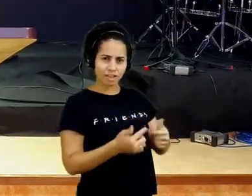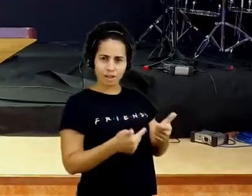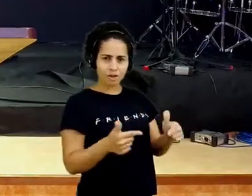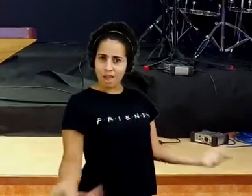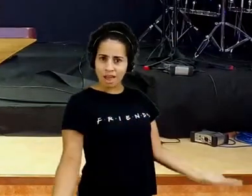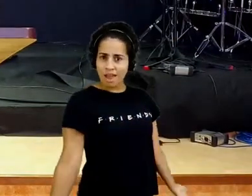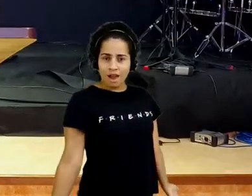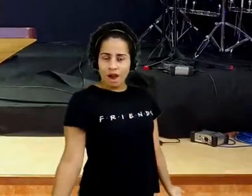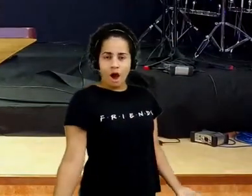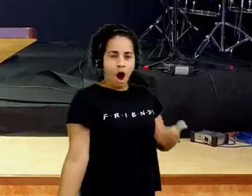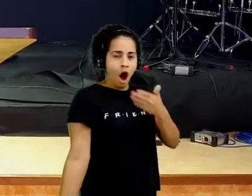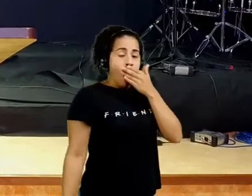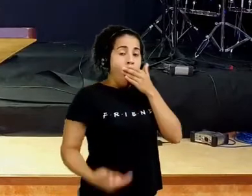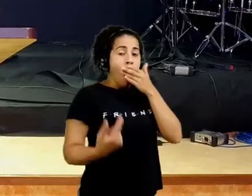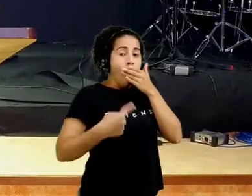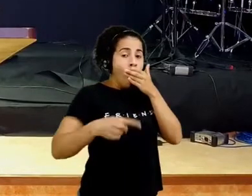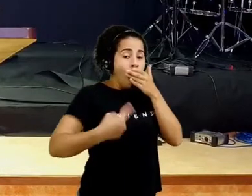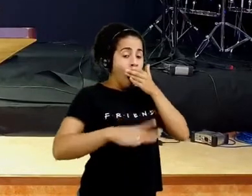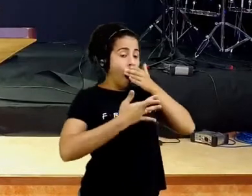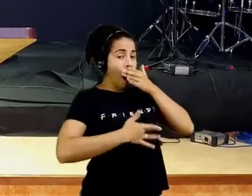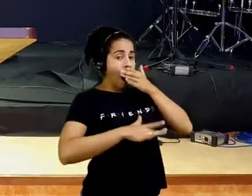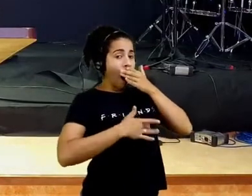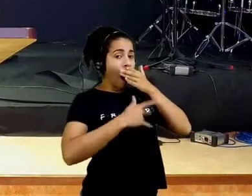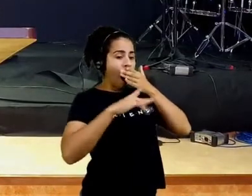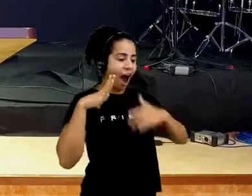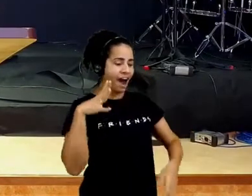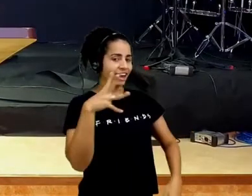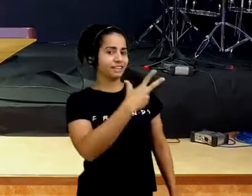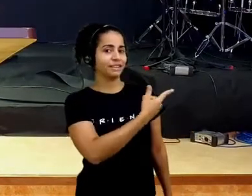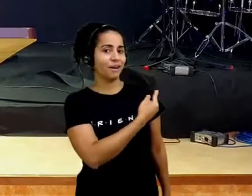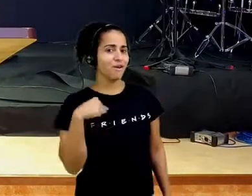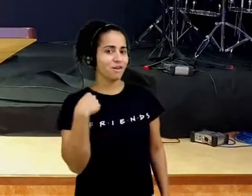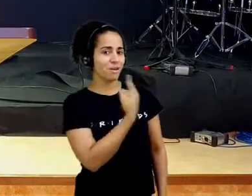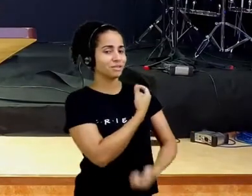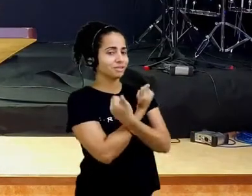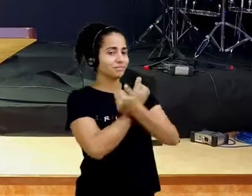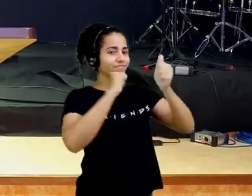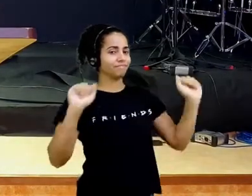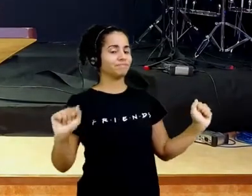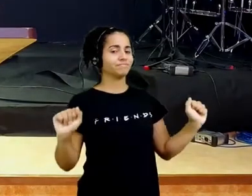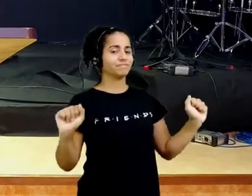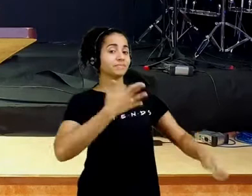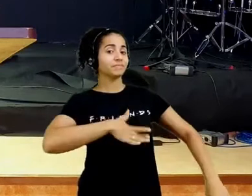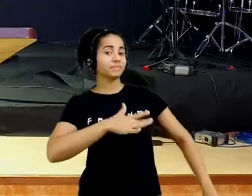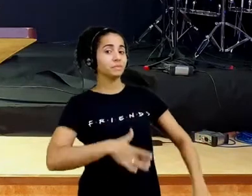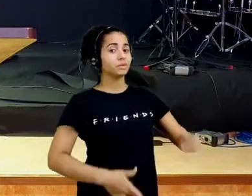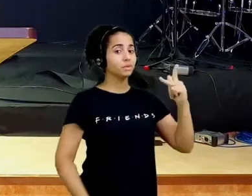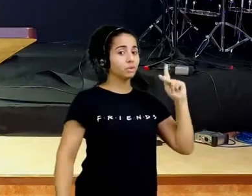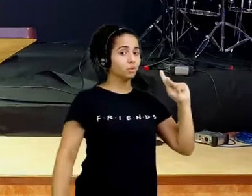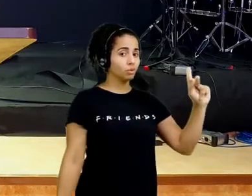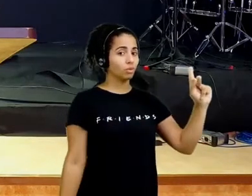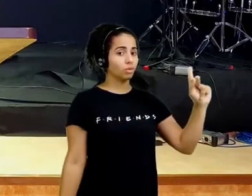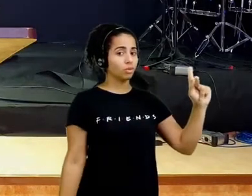fim, porque as tuas misericórdias nos alcançam e nos liberta, as tuas misericórdias,